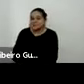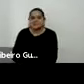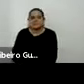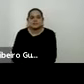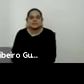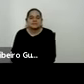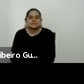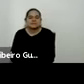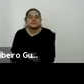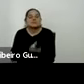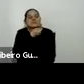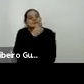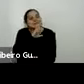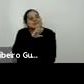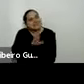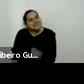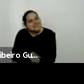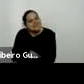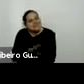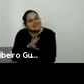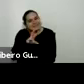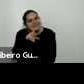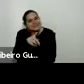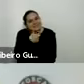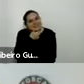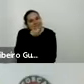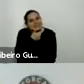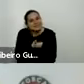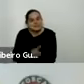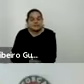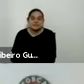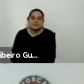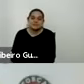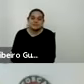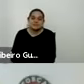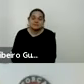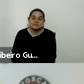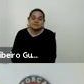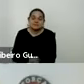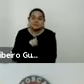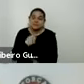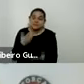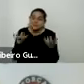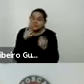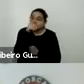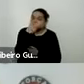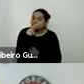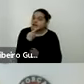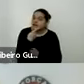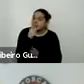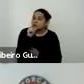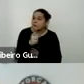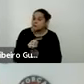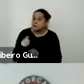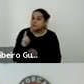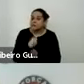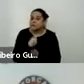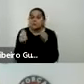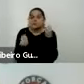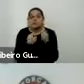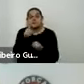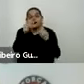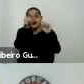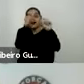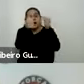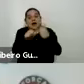Boa tarde, Gilson. Tudo bem? Tudo. João, eu queria que você falasse para nós como é que você avalia que vai caminhar